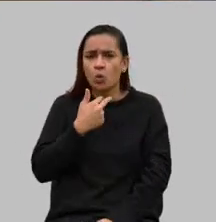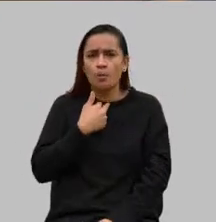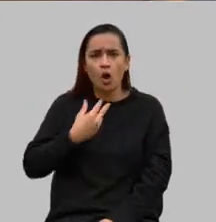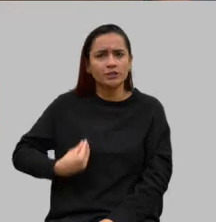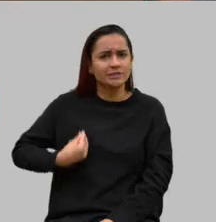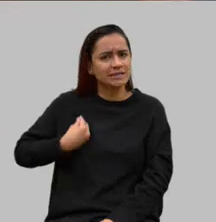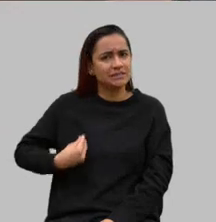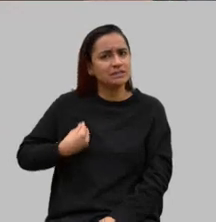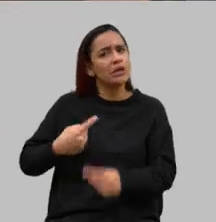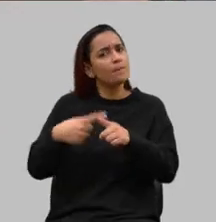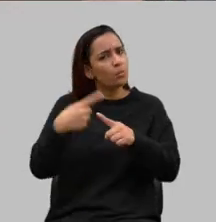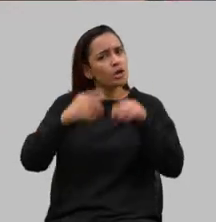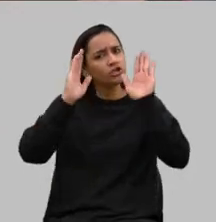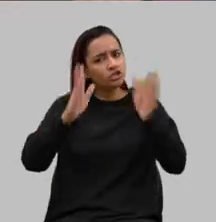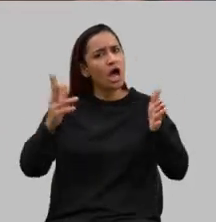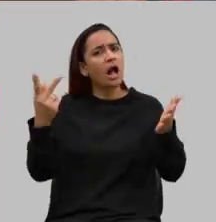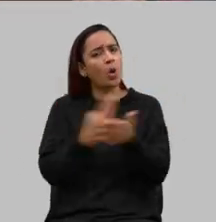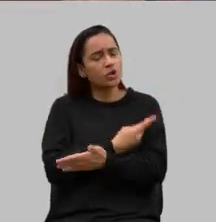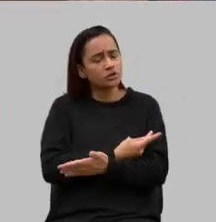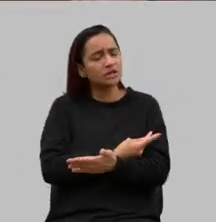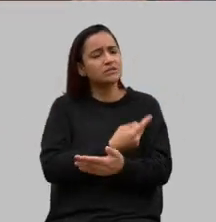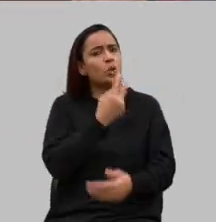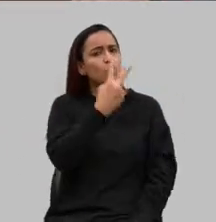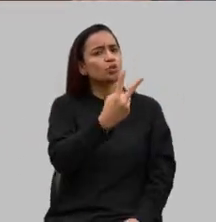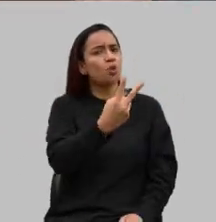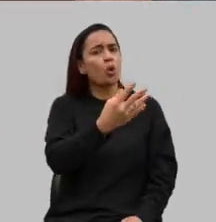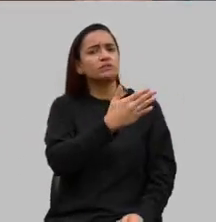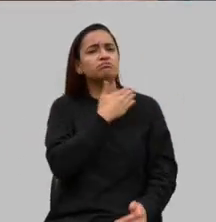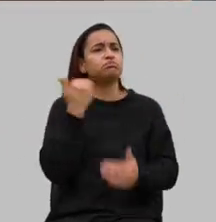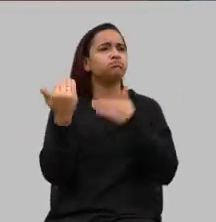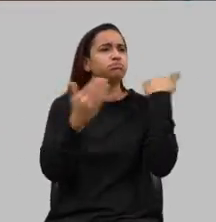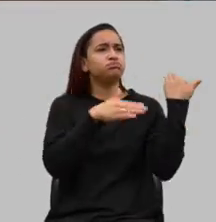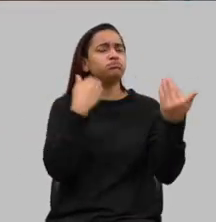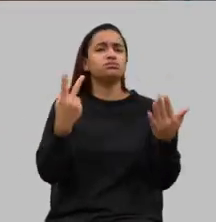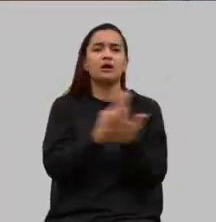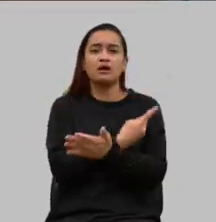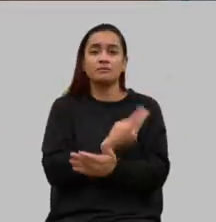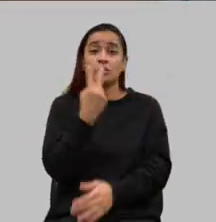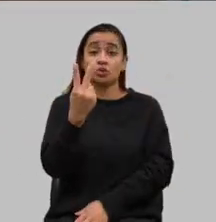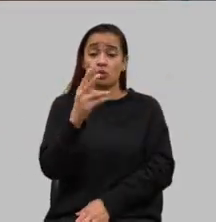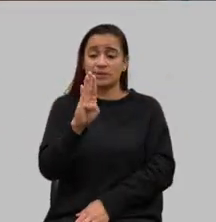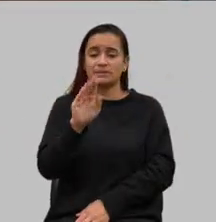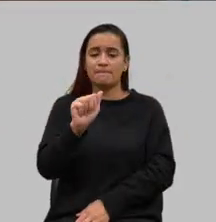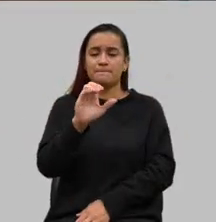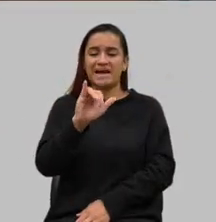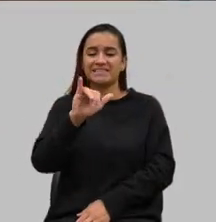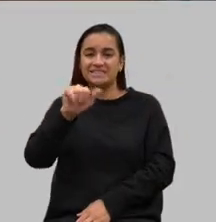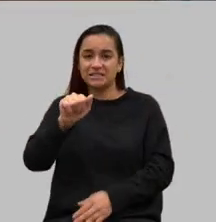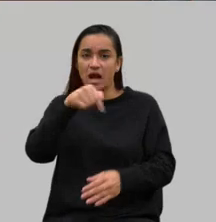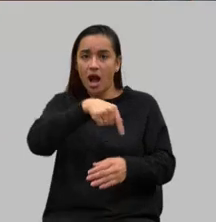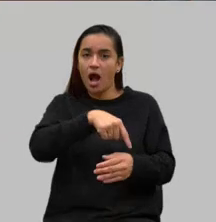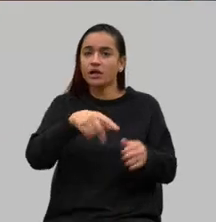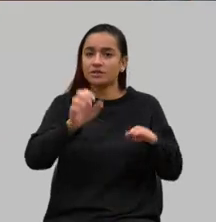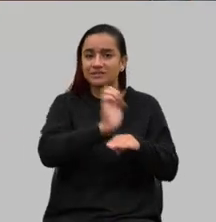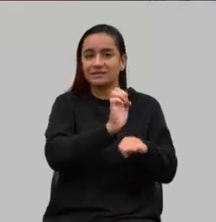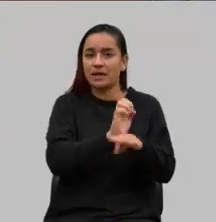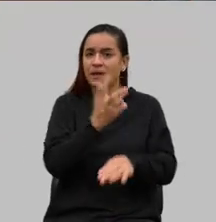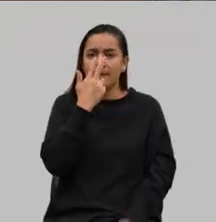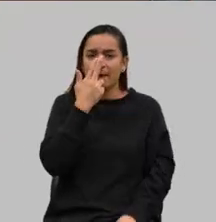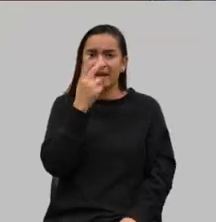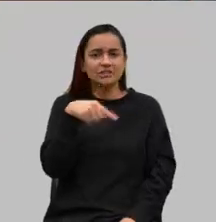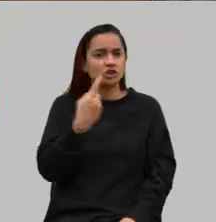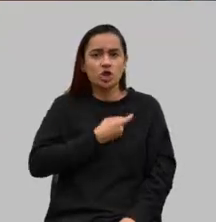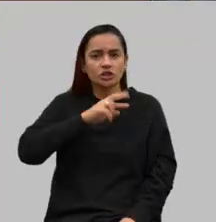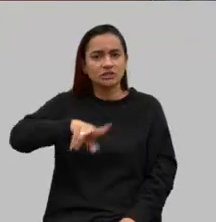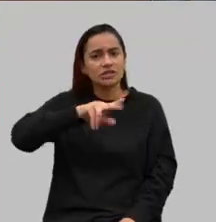Dois crimes que assassinaram mais de 300 pessoas e duas bacias no nosso estado parece que a gente não aprende com